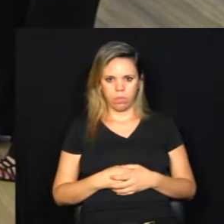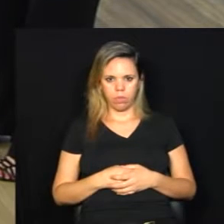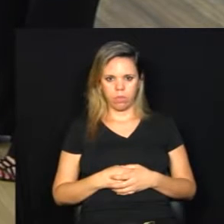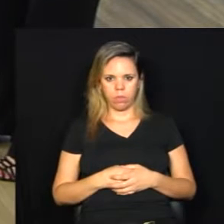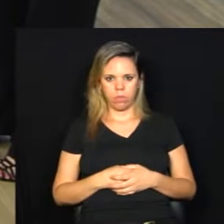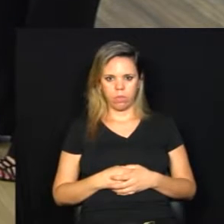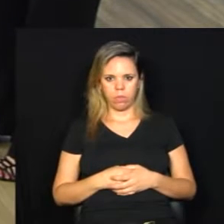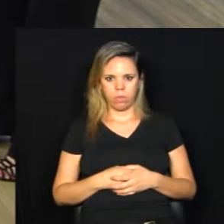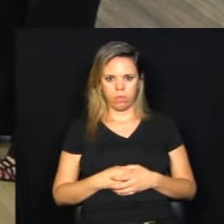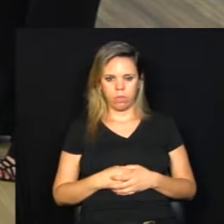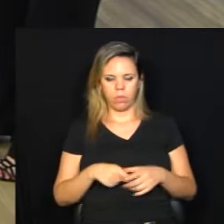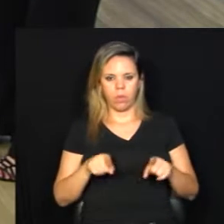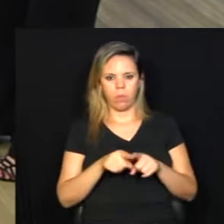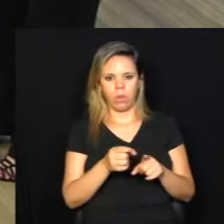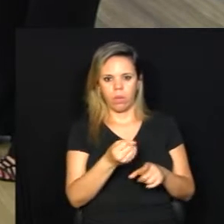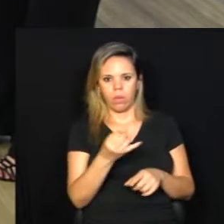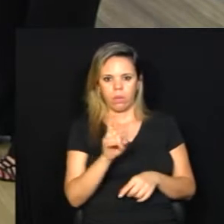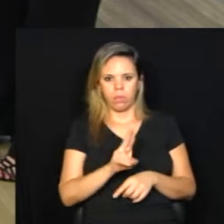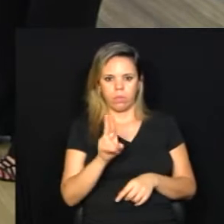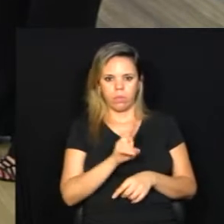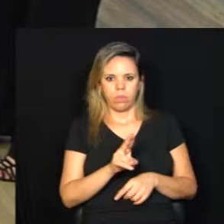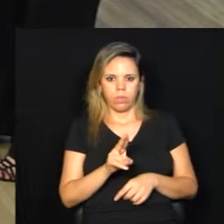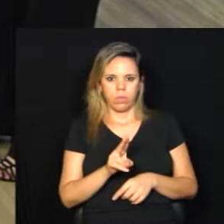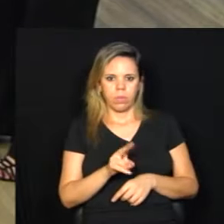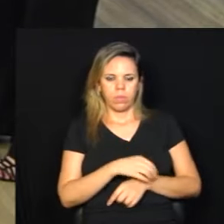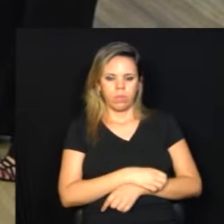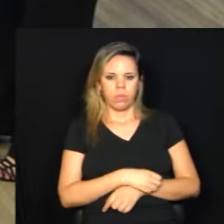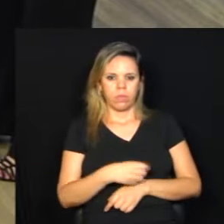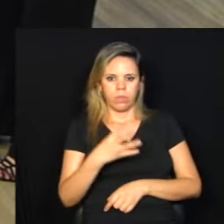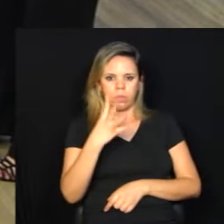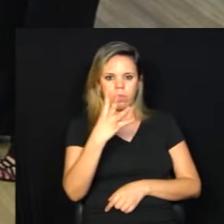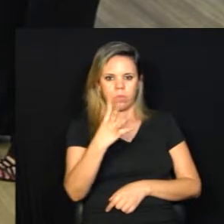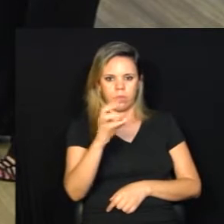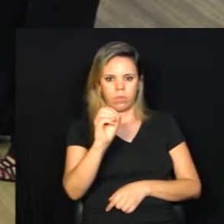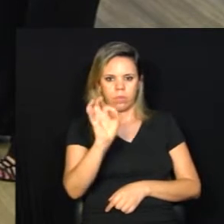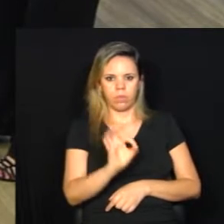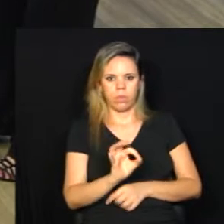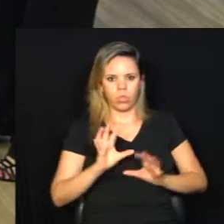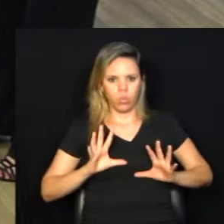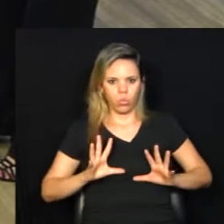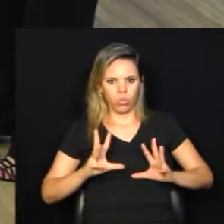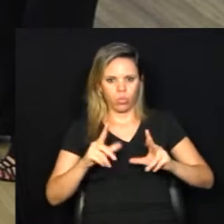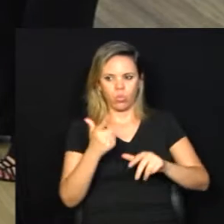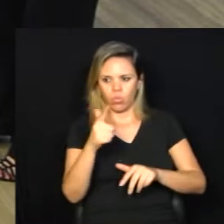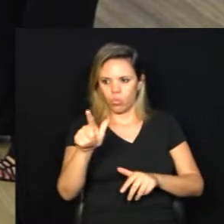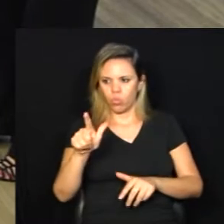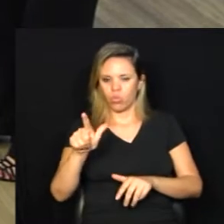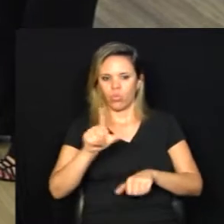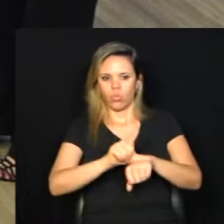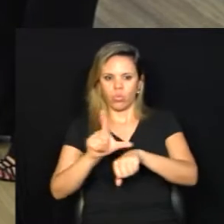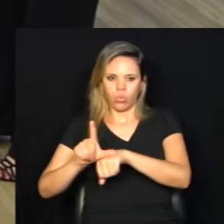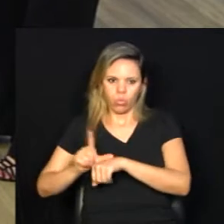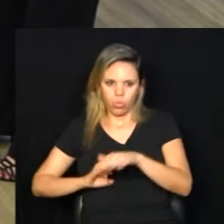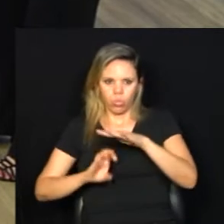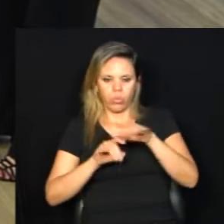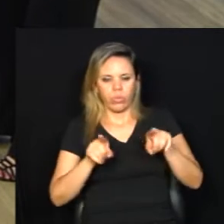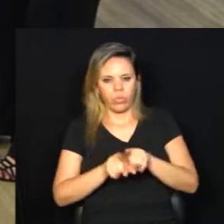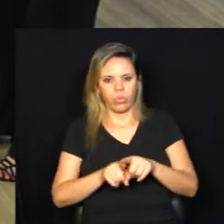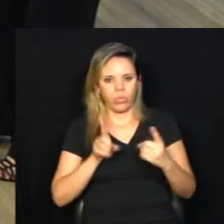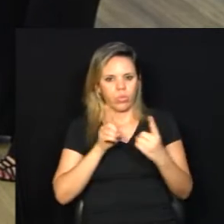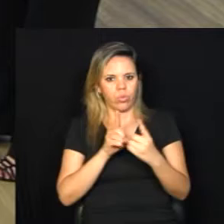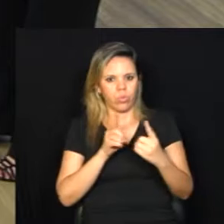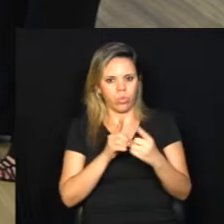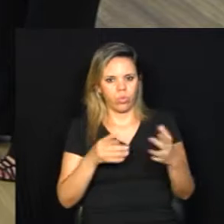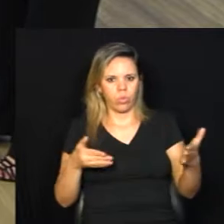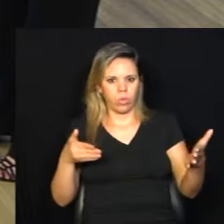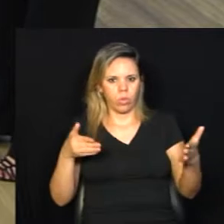proibidos, mais a capacidade de ocupação para 40% em todos os outros setores. Funcionamento